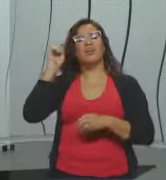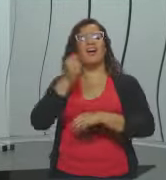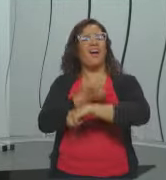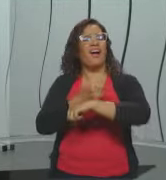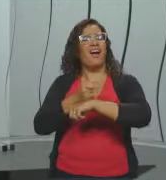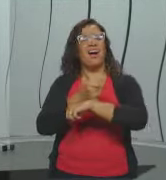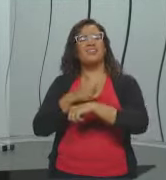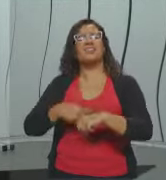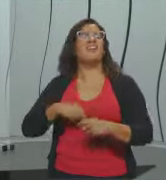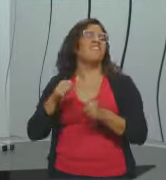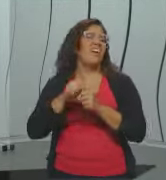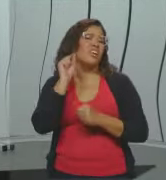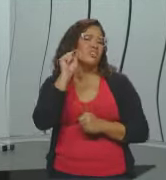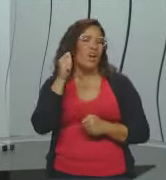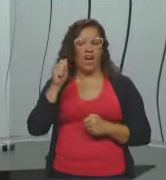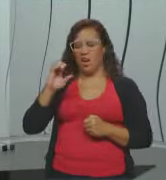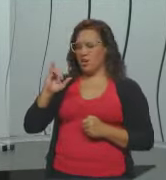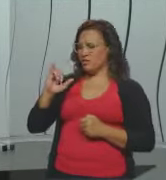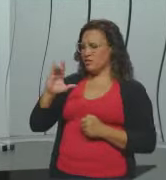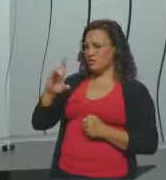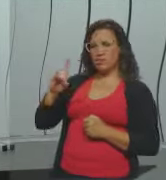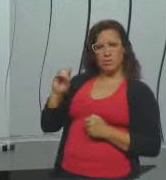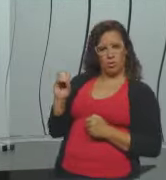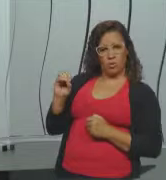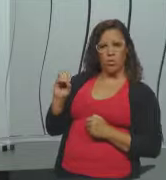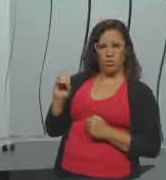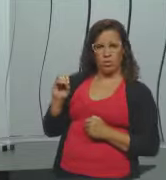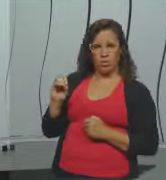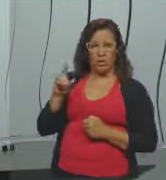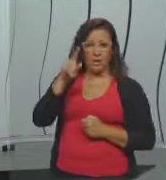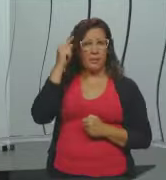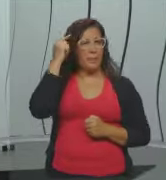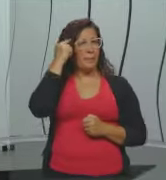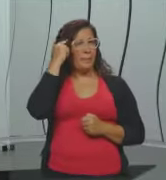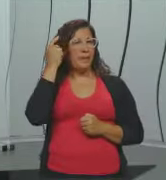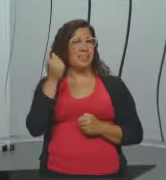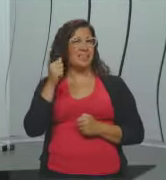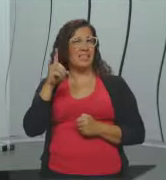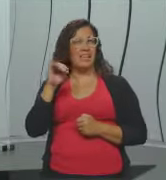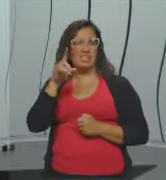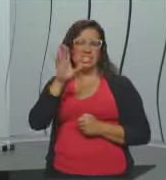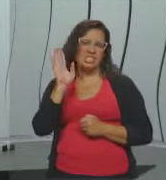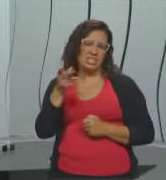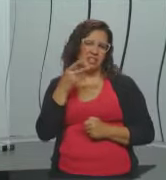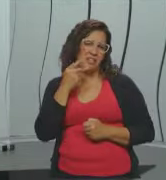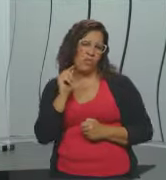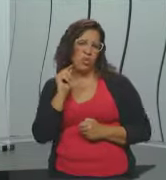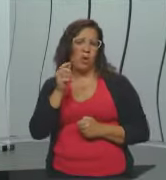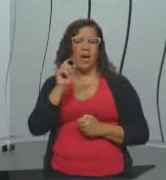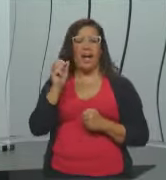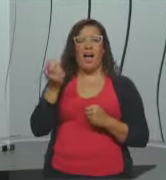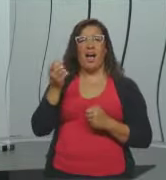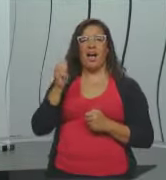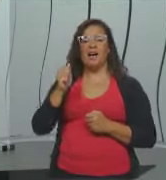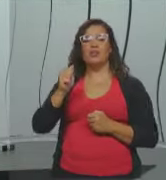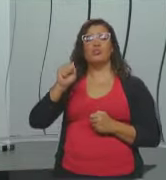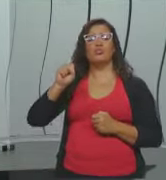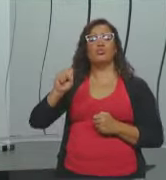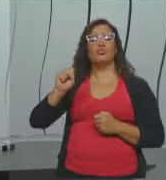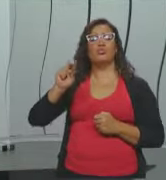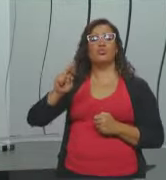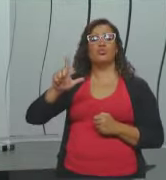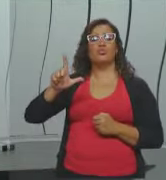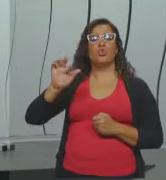você pensa que o ácido faz? Quando a gente pensa em ácido, talvez você já tenha ouvido falar em ácido sulfúrico. O que faz um